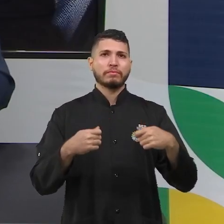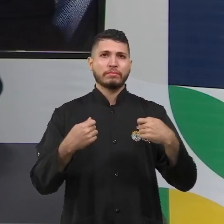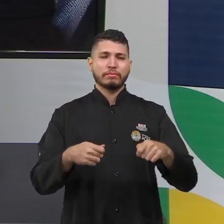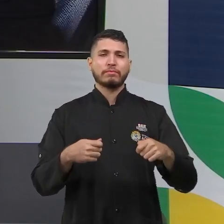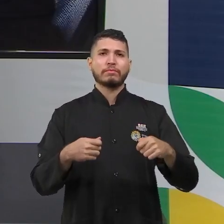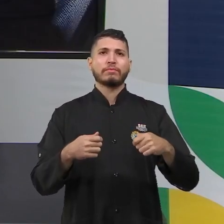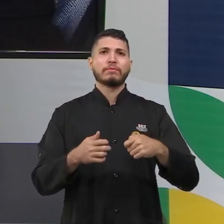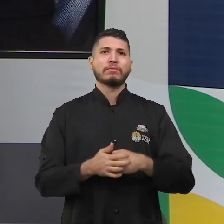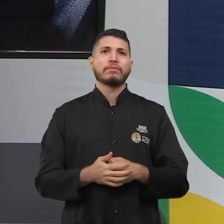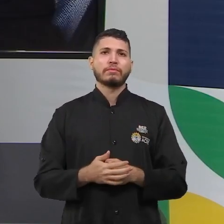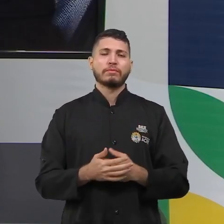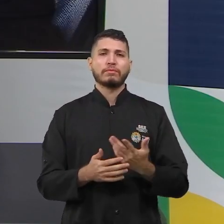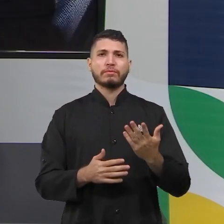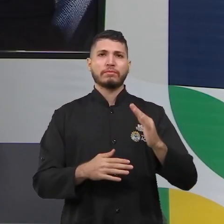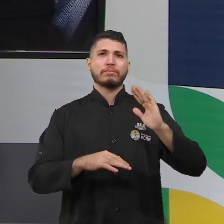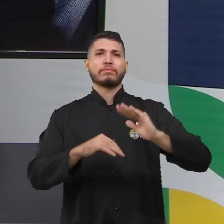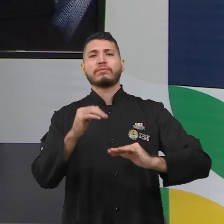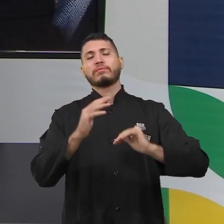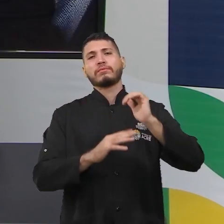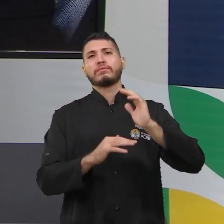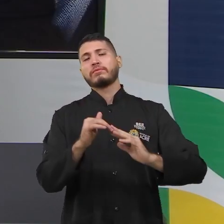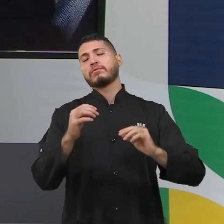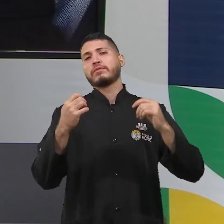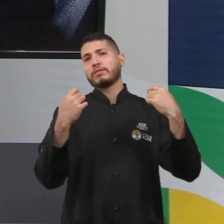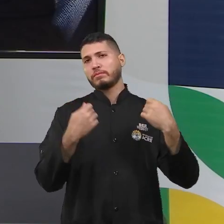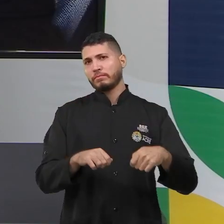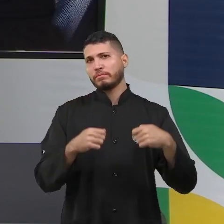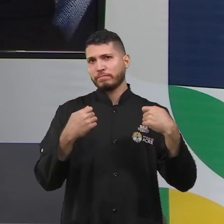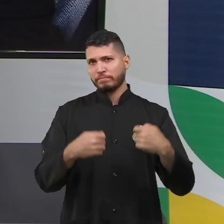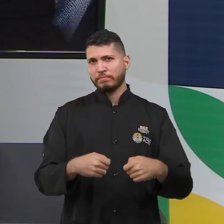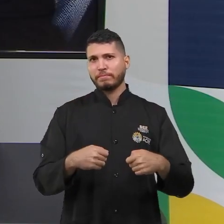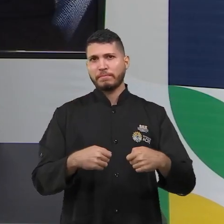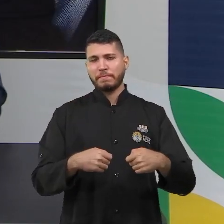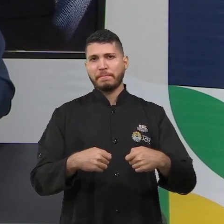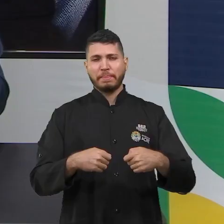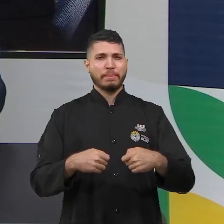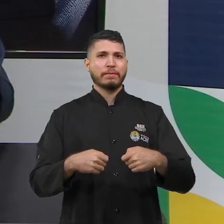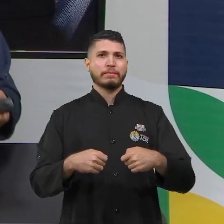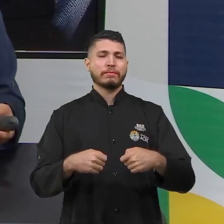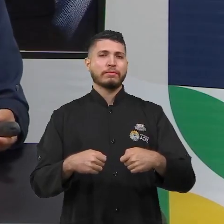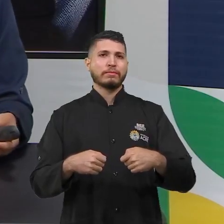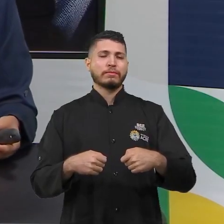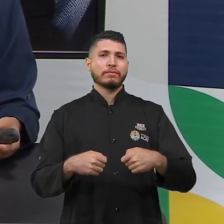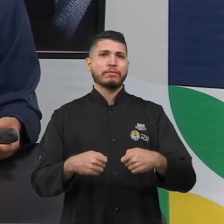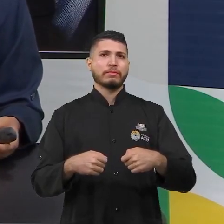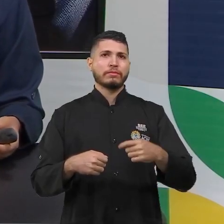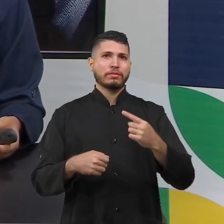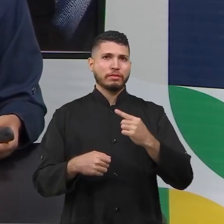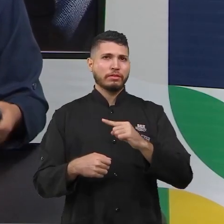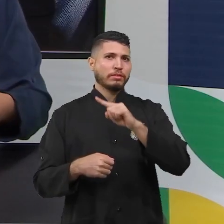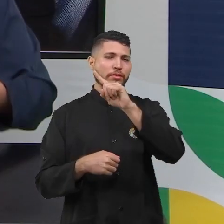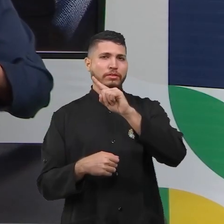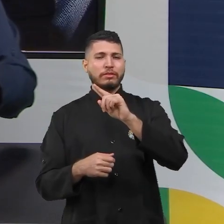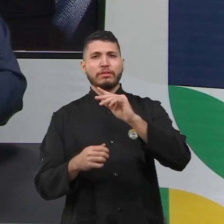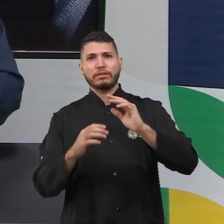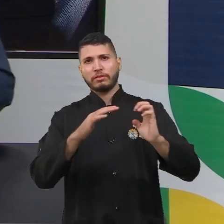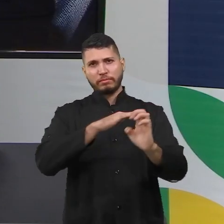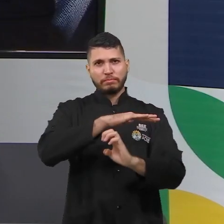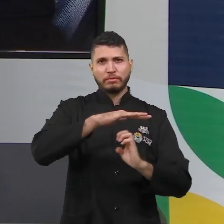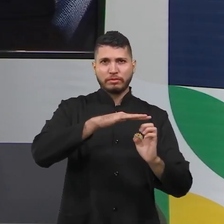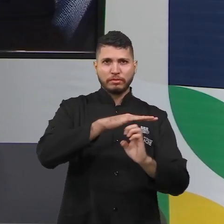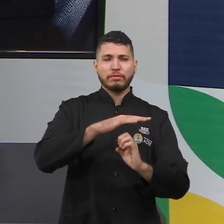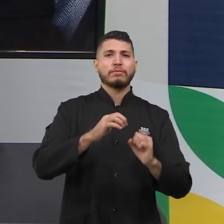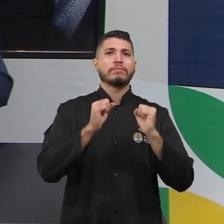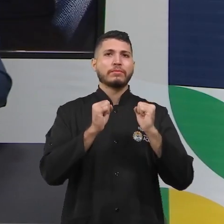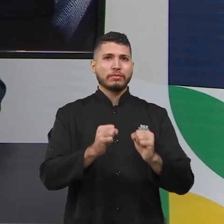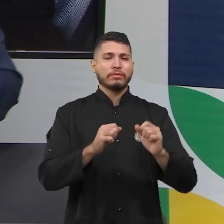o empregado, ele vai precisar ir em alguns momentos até a empresa. Então, ele pode